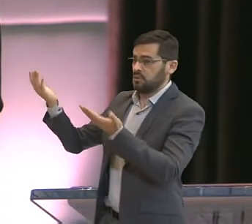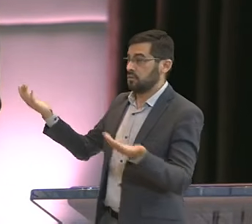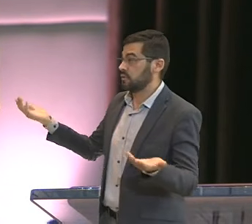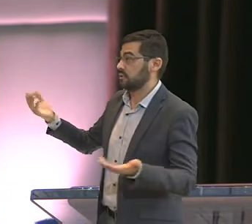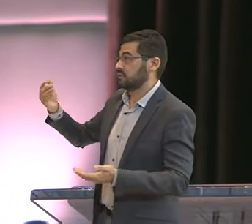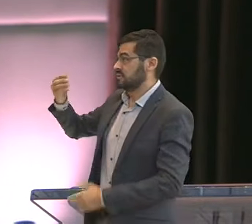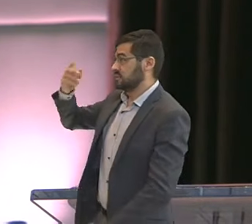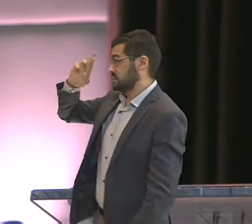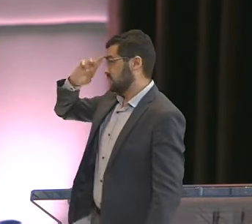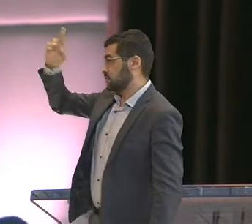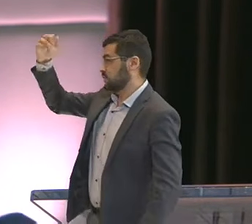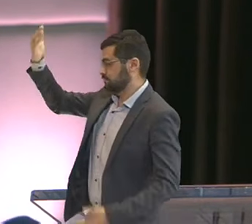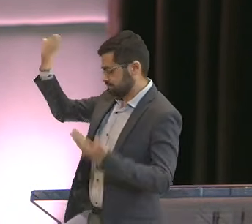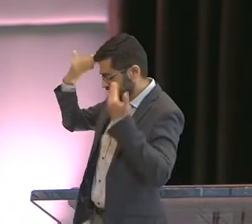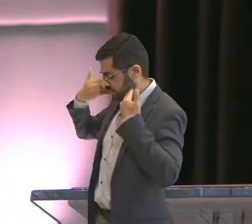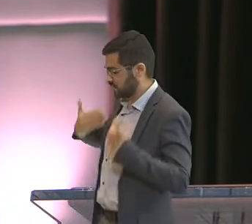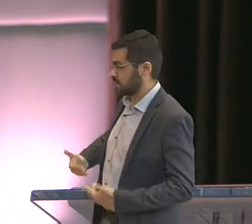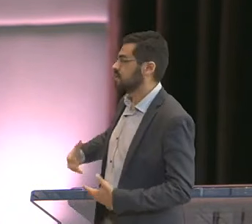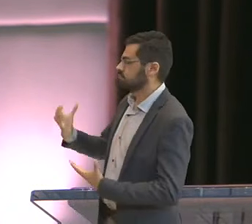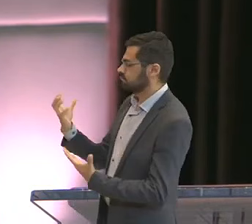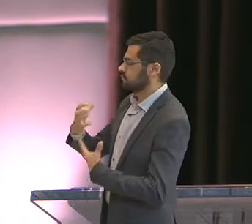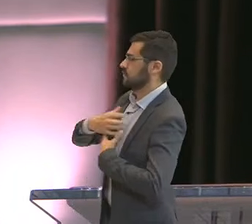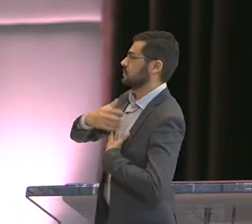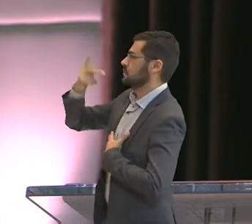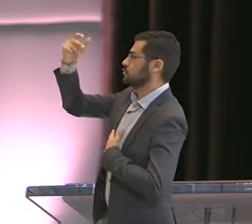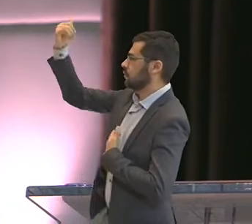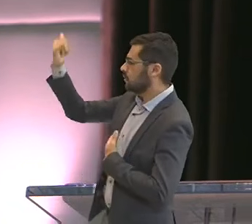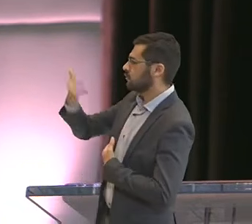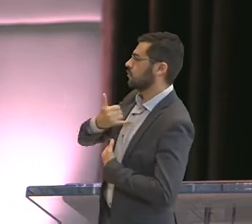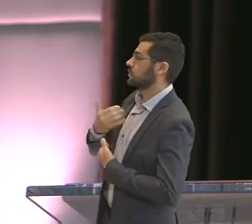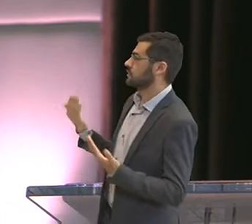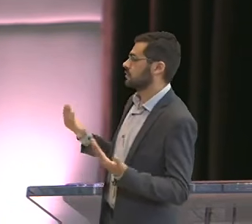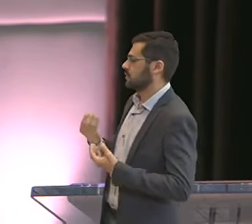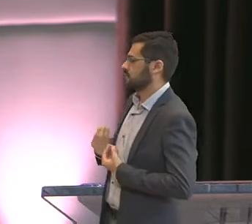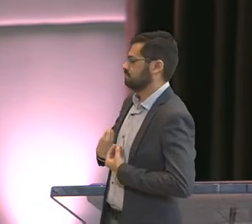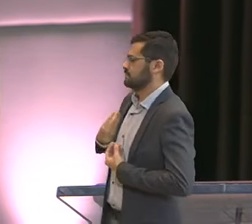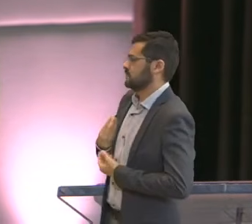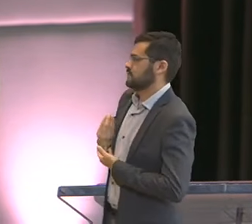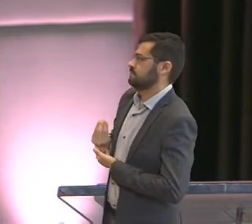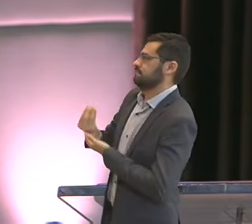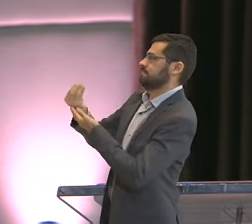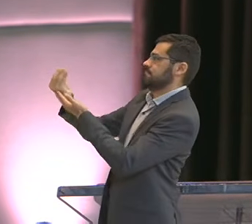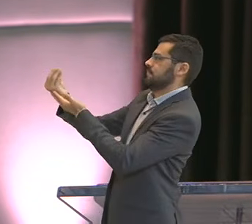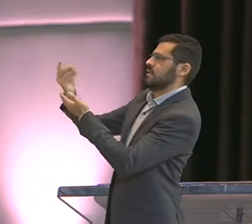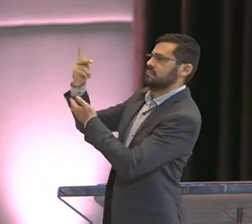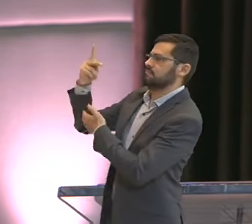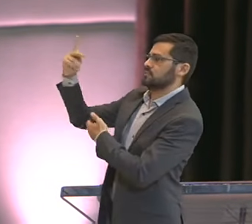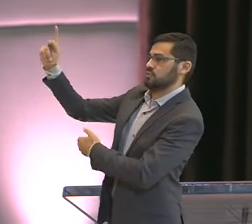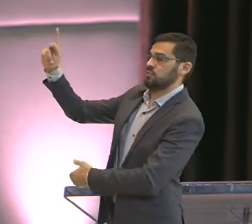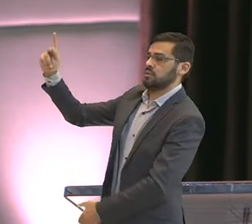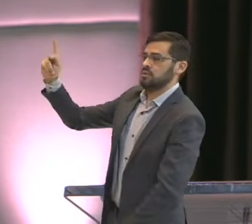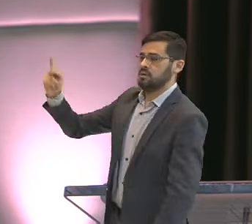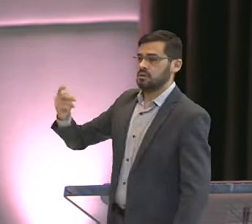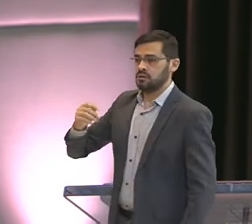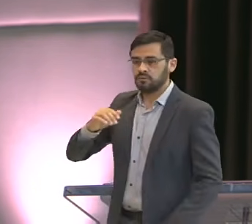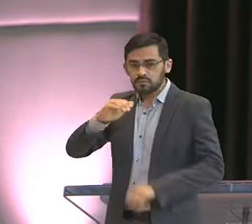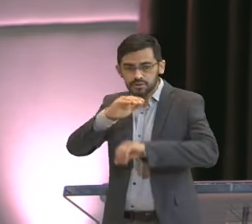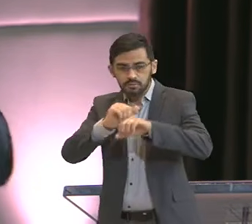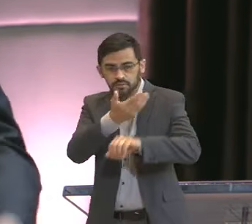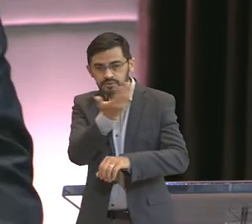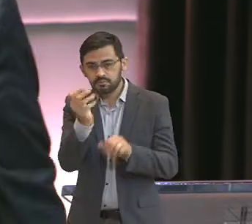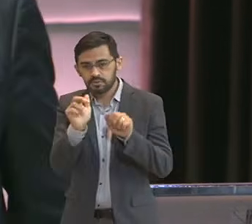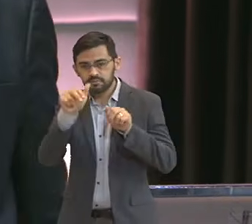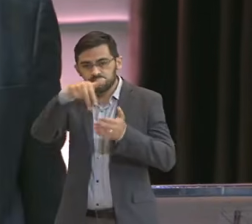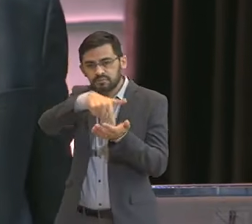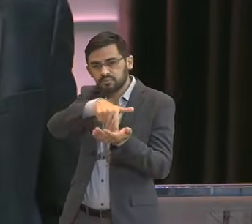aqui, Senhor, eu ouvi a tua voz, e estou me colocando na tua presença. E eu vou convidar você para vir aqui à